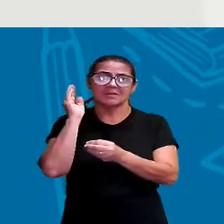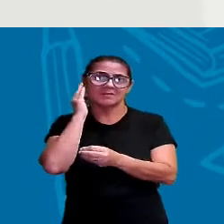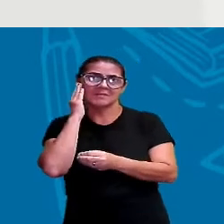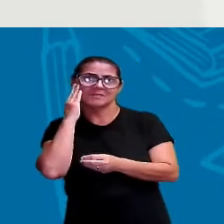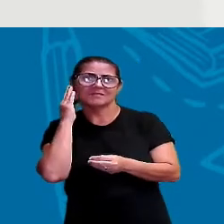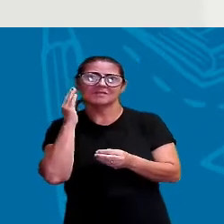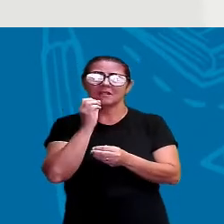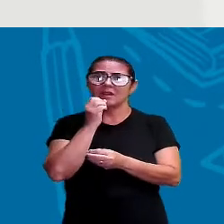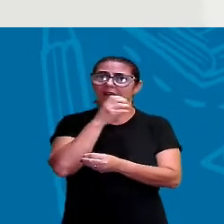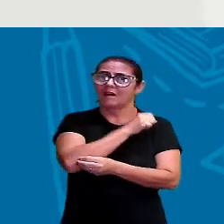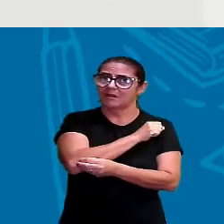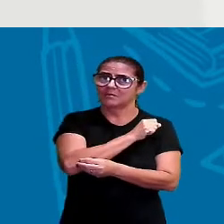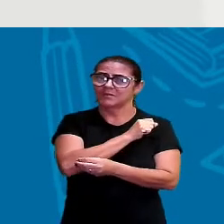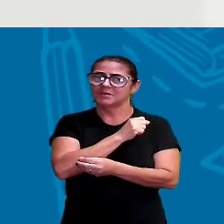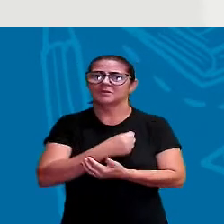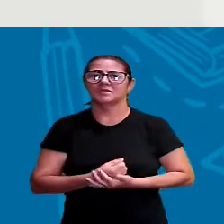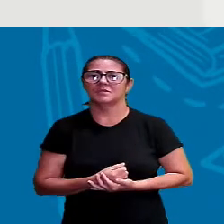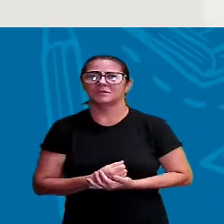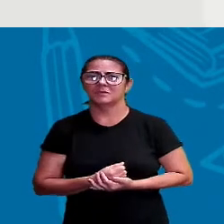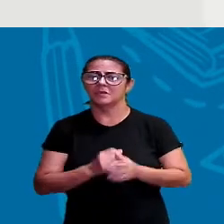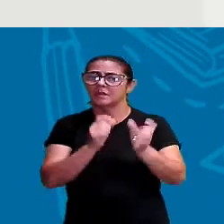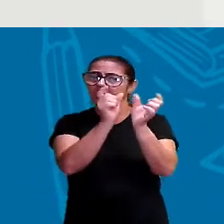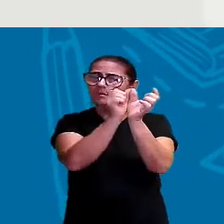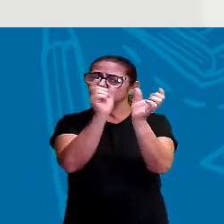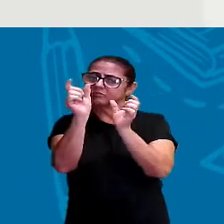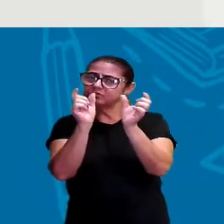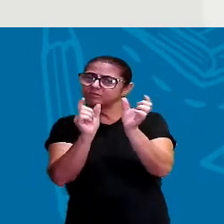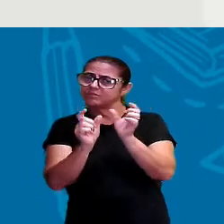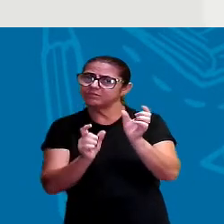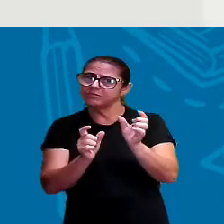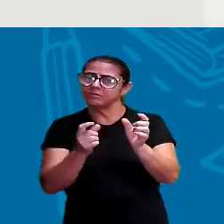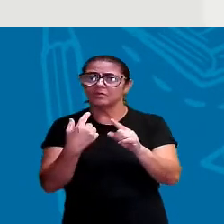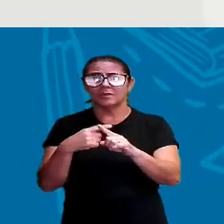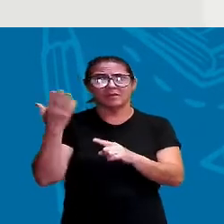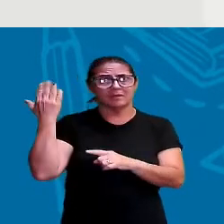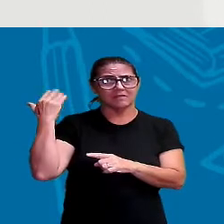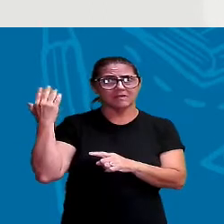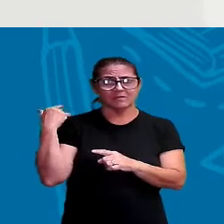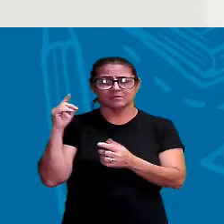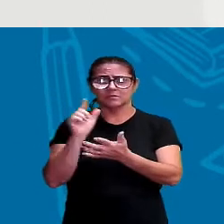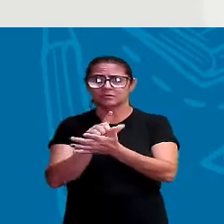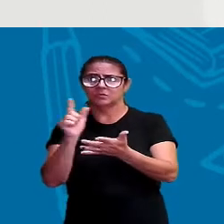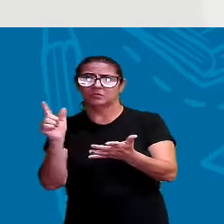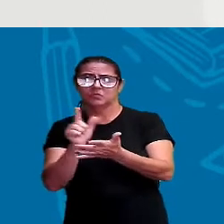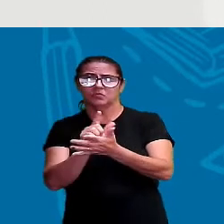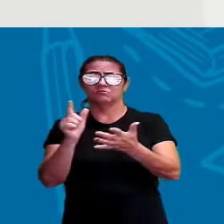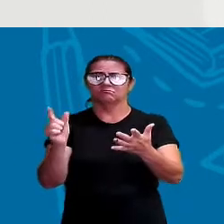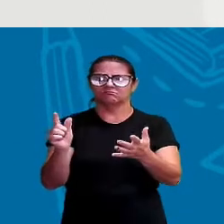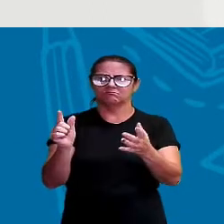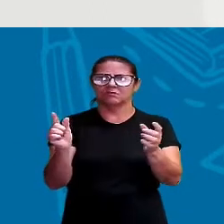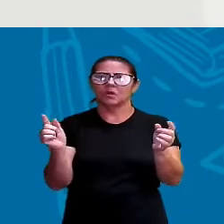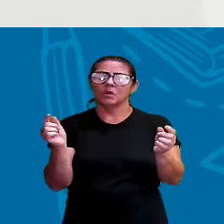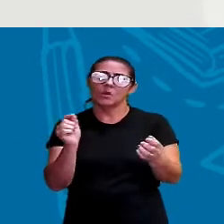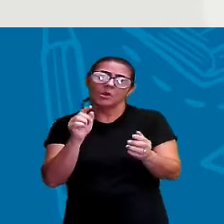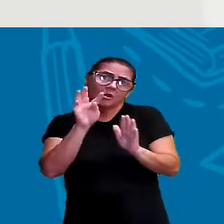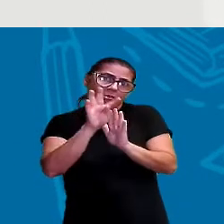compreendida, até porque, como eu falei anteriormente, era um espaço pequeno no jornal para ser colocado determinado